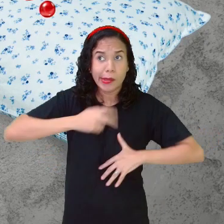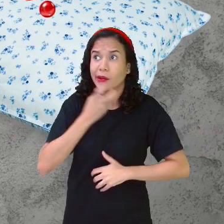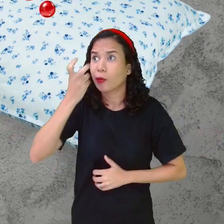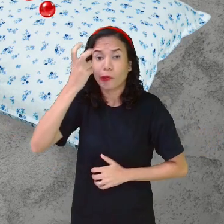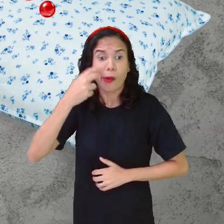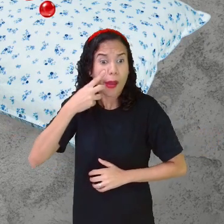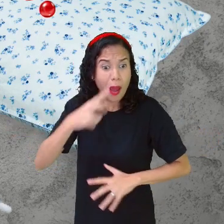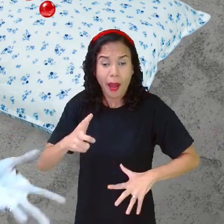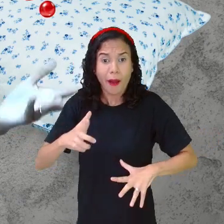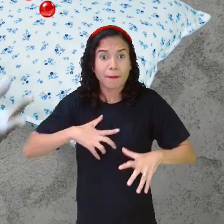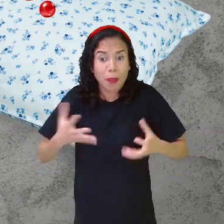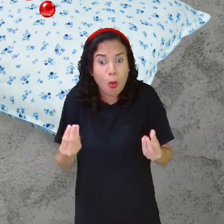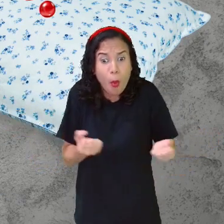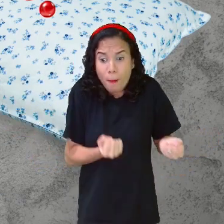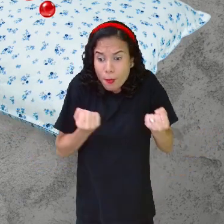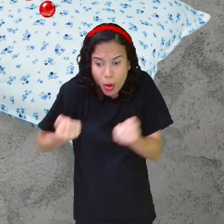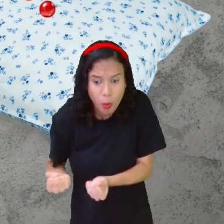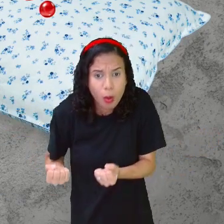gritou: pesa muito!